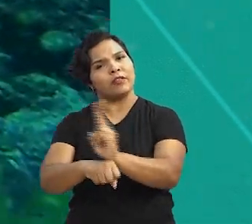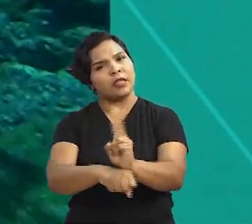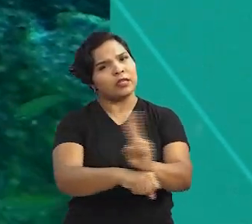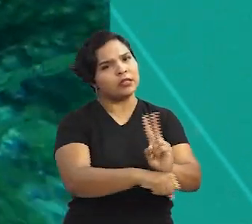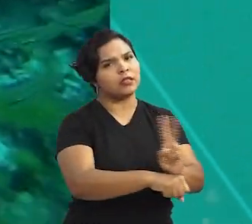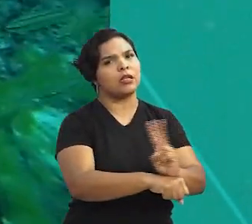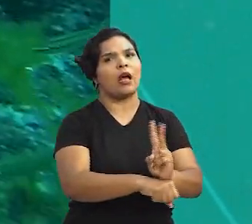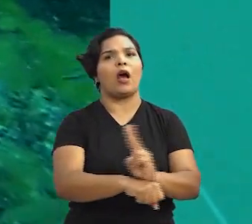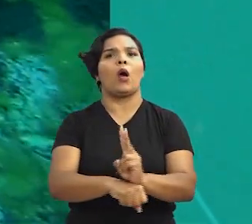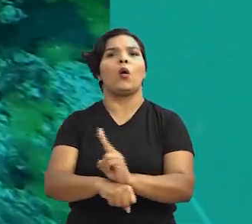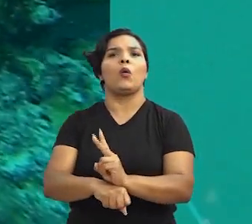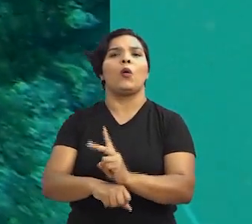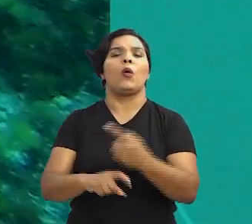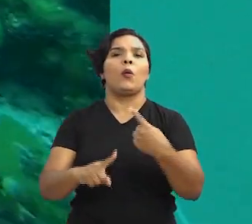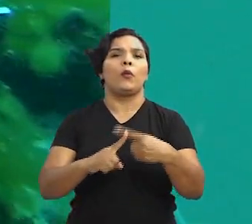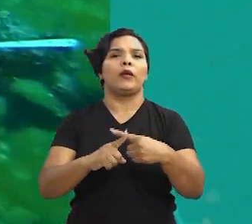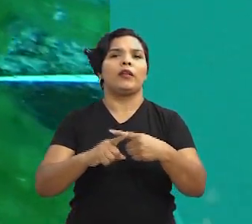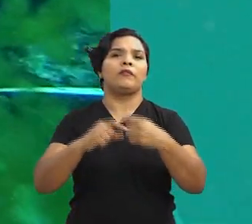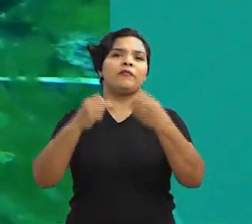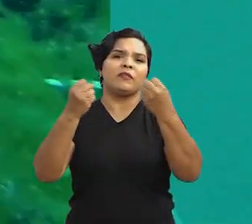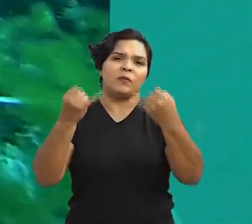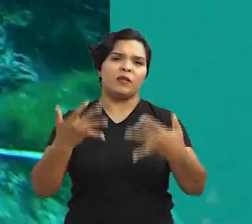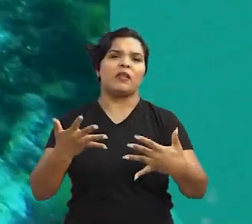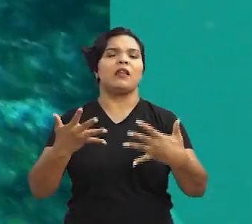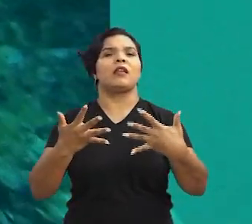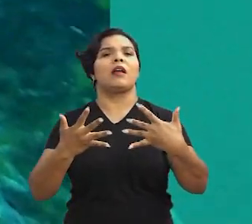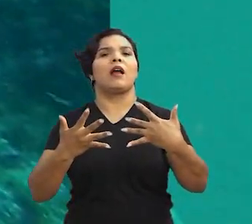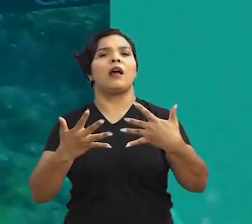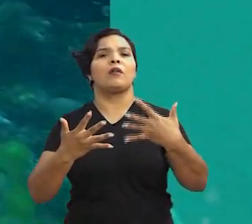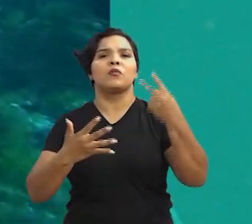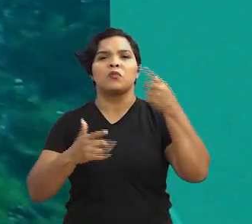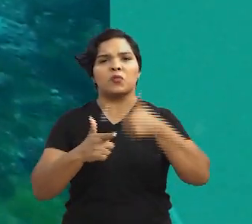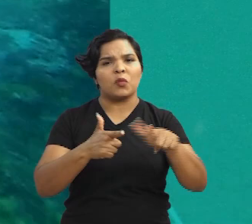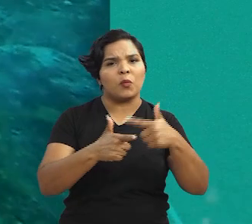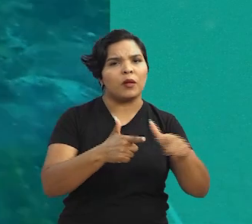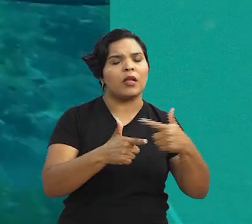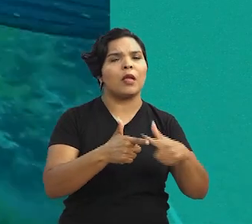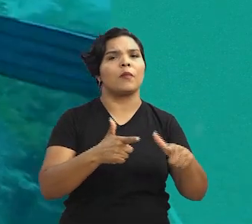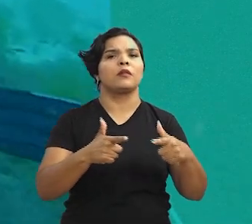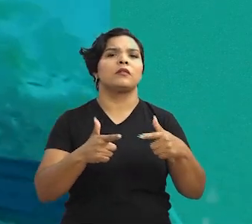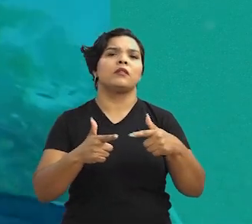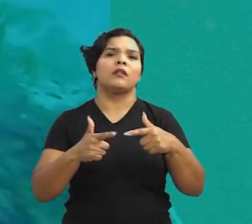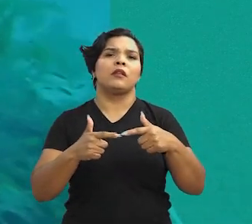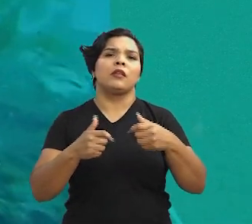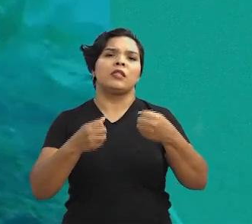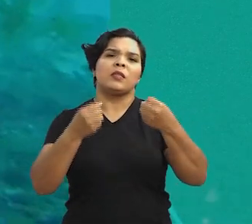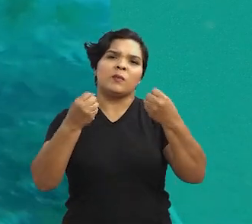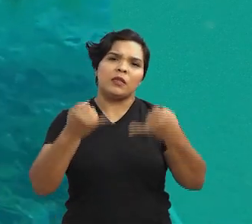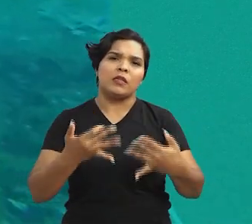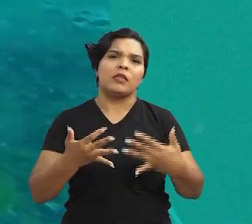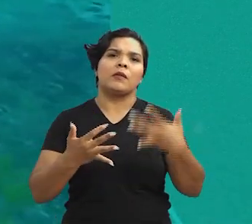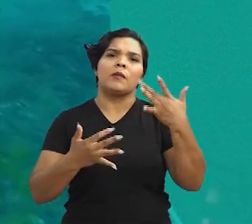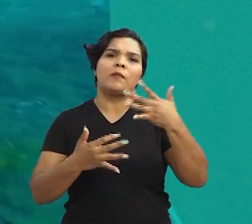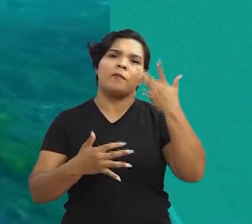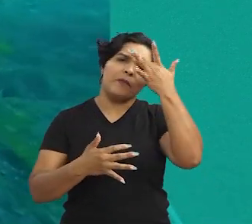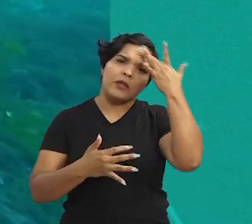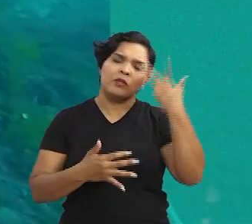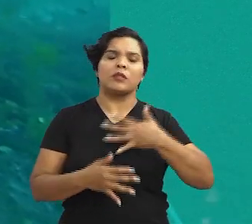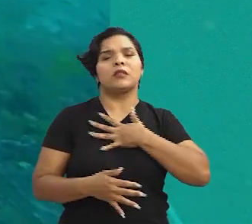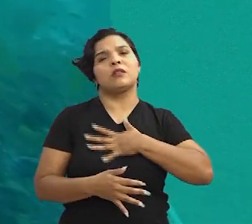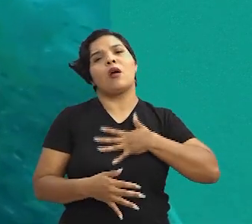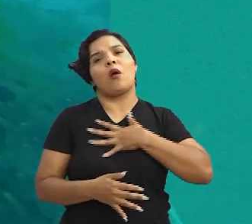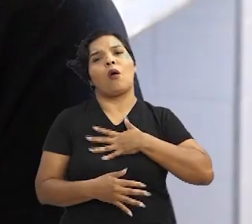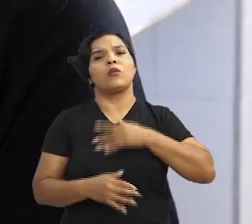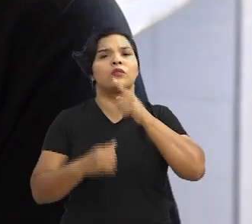exista fiscalização. Eles ficam relatando os problemas que tem lá, os pontos positivos, que levam à formação de mais mergulhadores, de mais pessoas apaixonadas